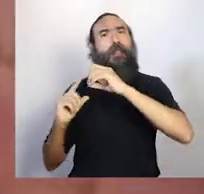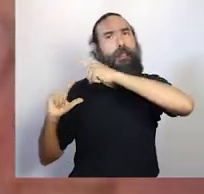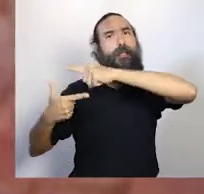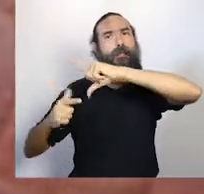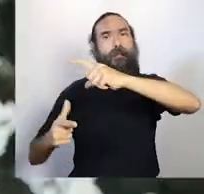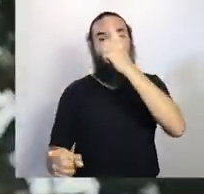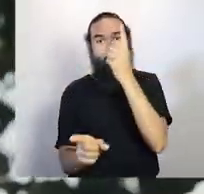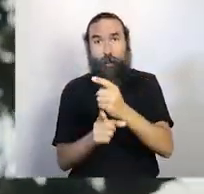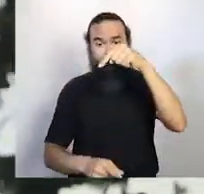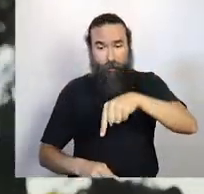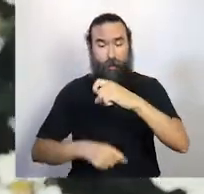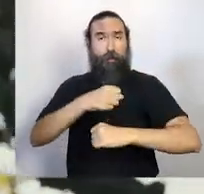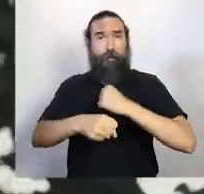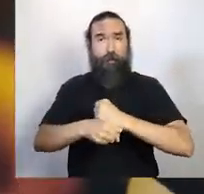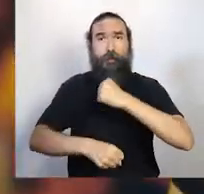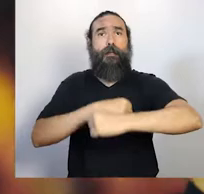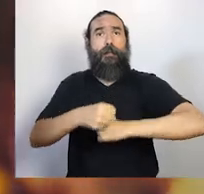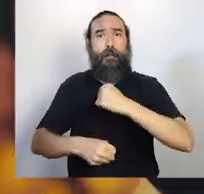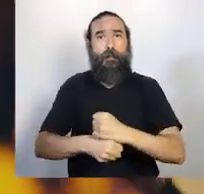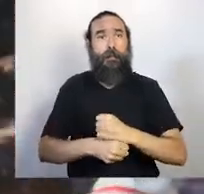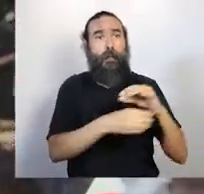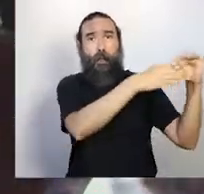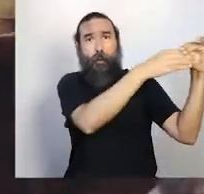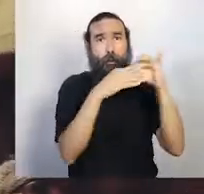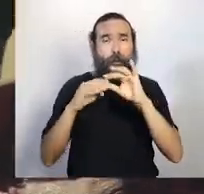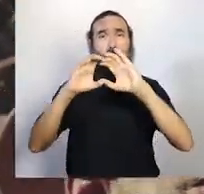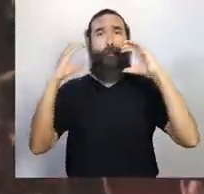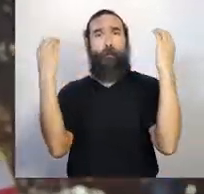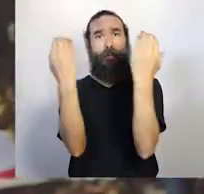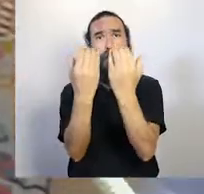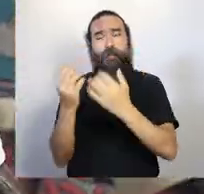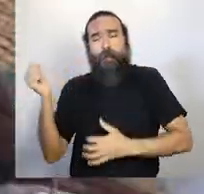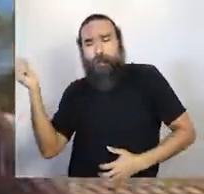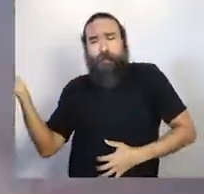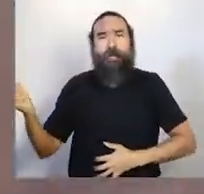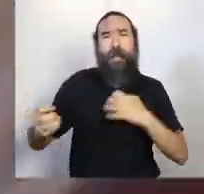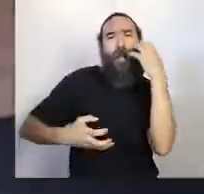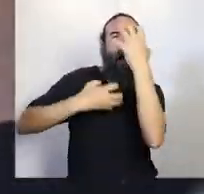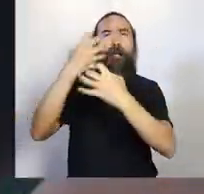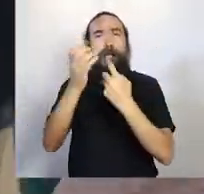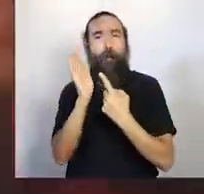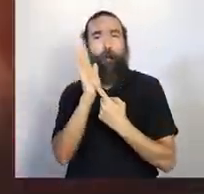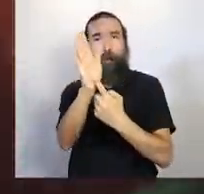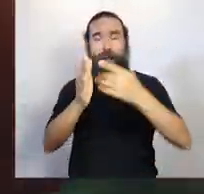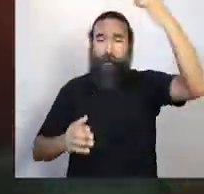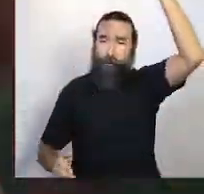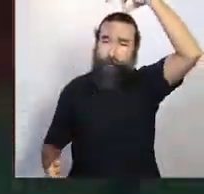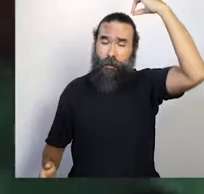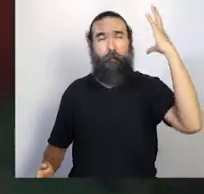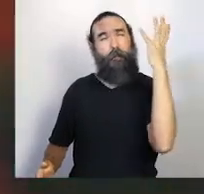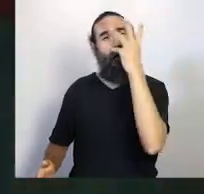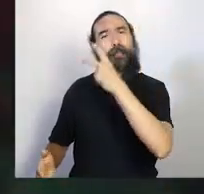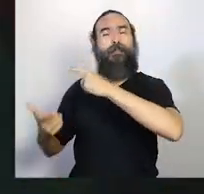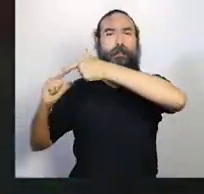sabedoria. Eles se encontraram aqui todos esses anos. Trouxeram suas comunidades, dançaram, cantaram e apresentaram a fé e